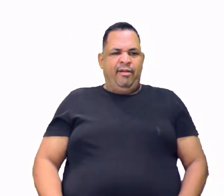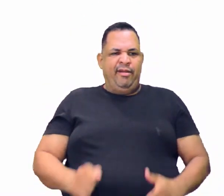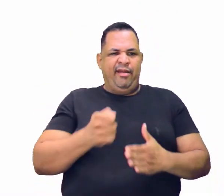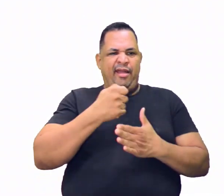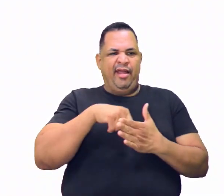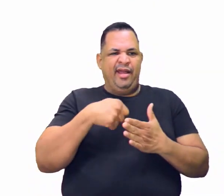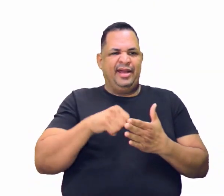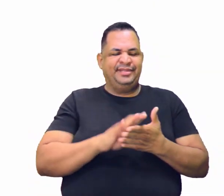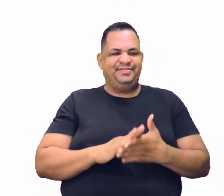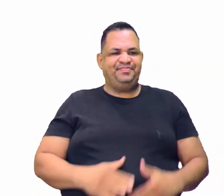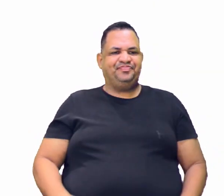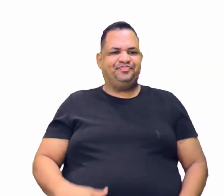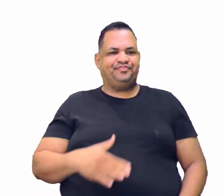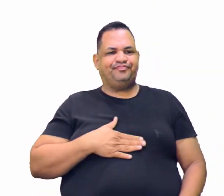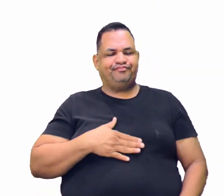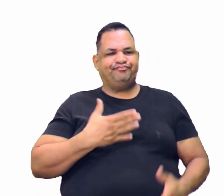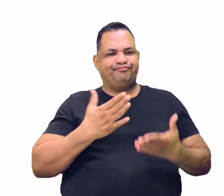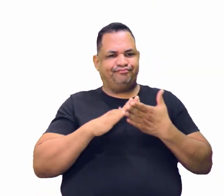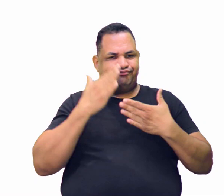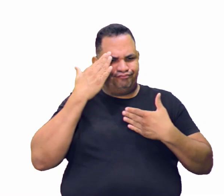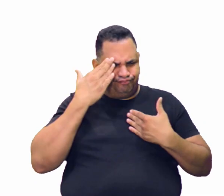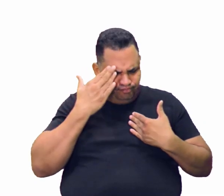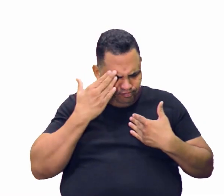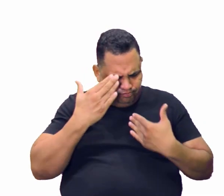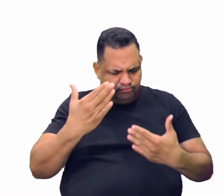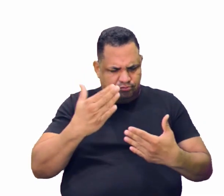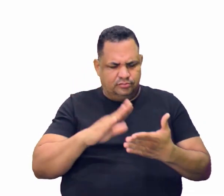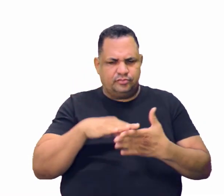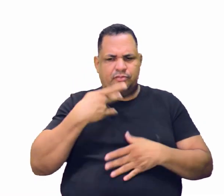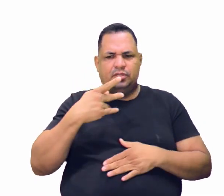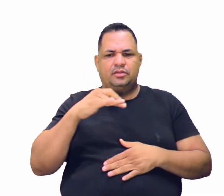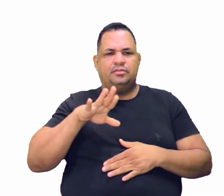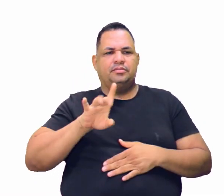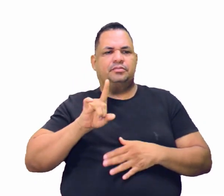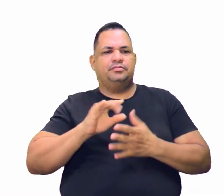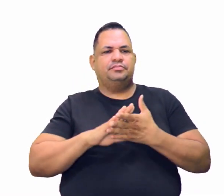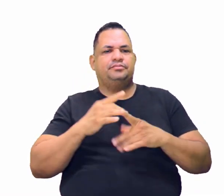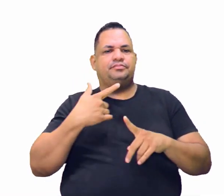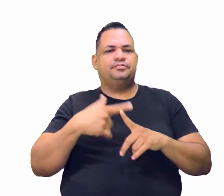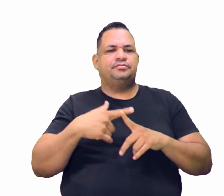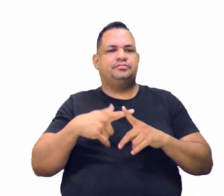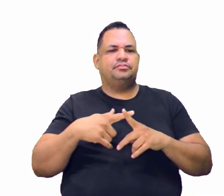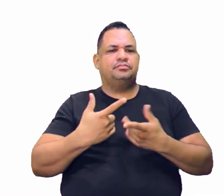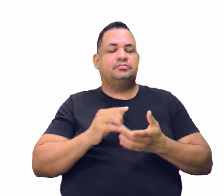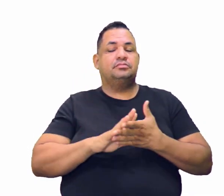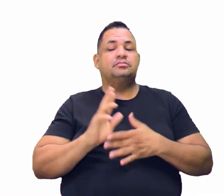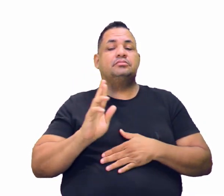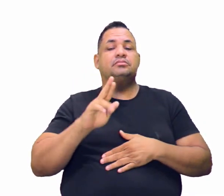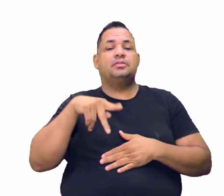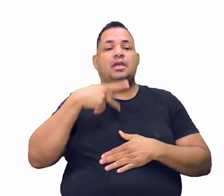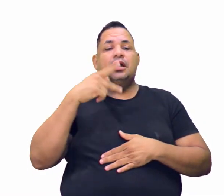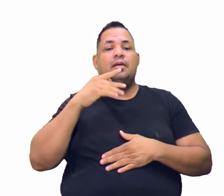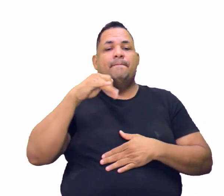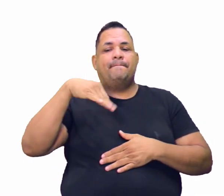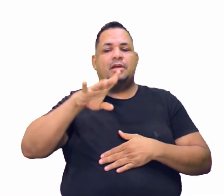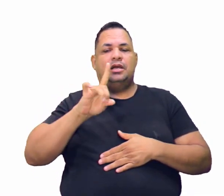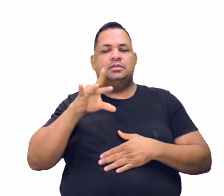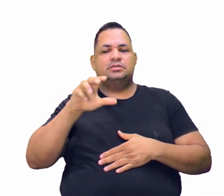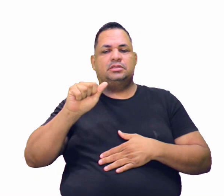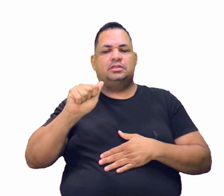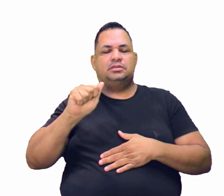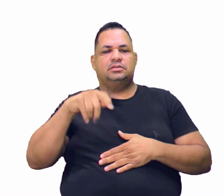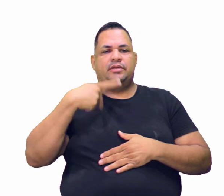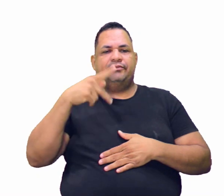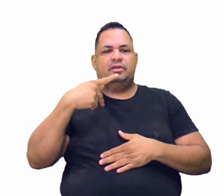nota. Muito obrigada, disse Márcia. Por que ficou obrigada? Quem é que está falando?